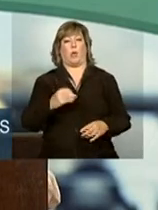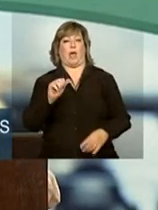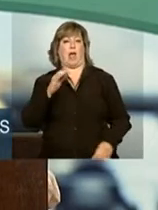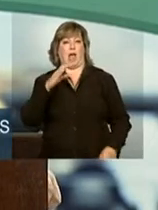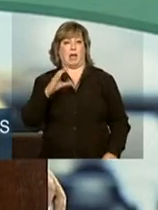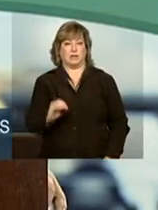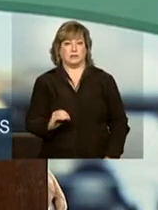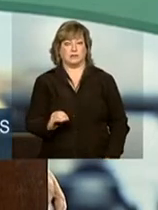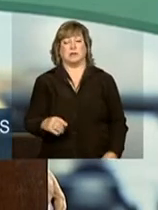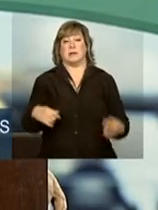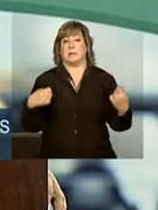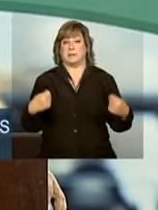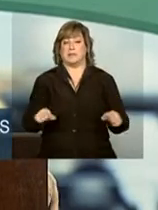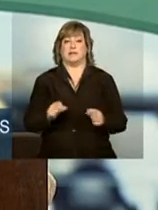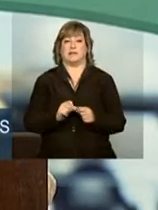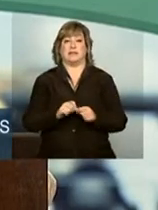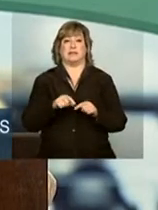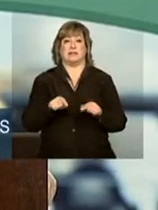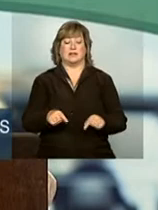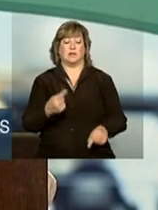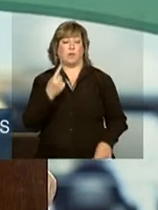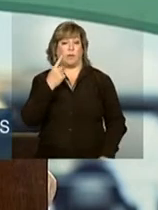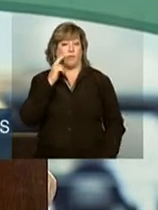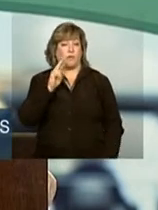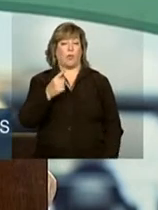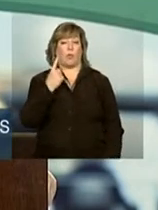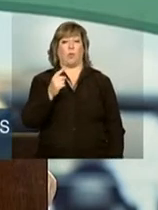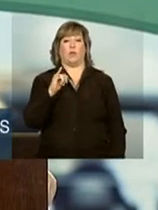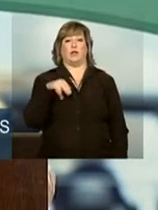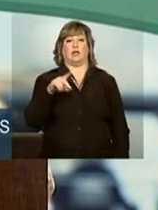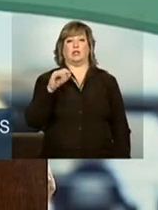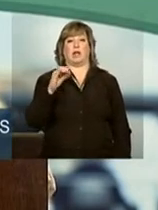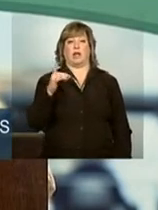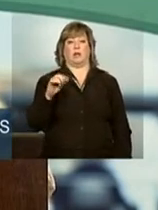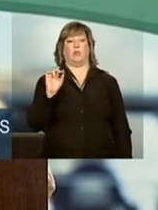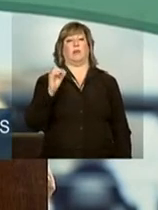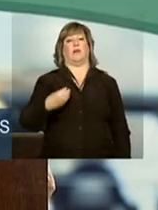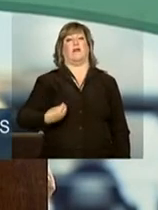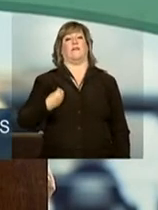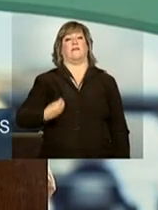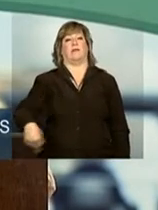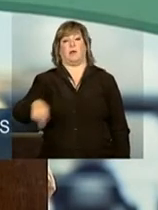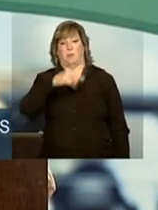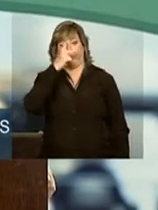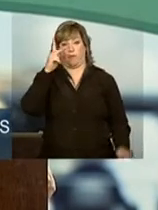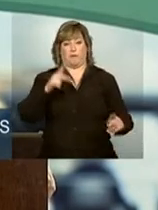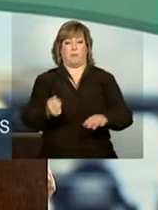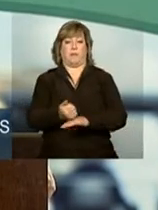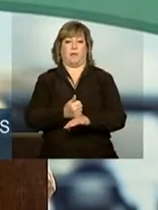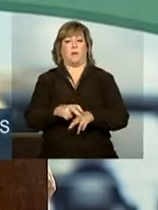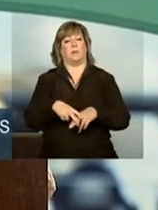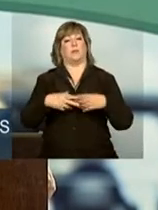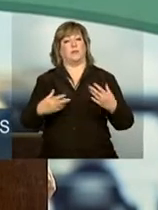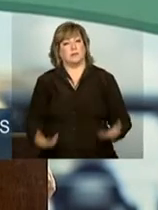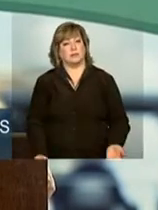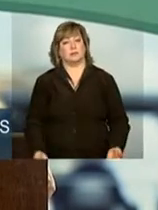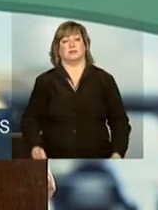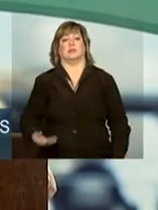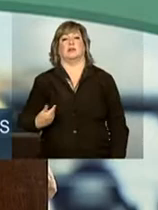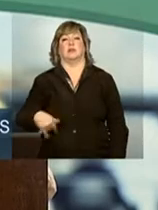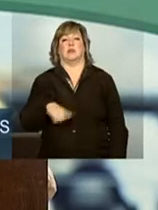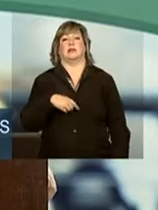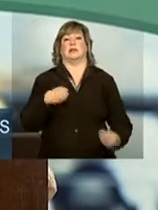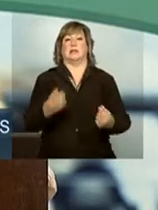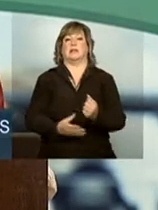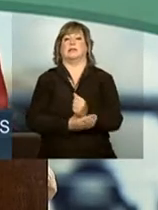fazer isso olhando um indicador, a melhoria de vida da população brasileira. Por isso que nós temos de